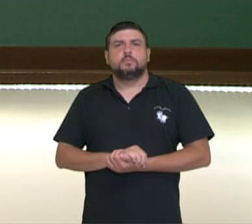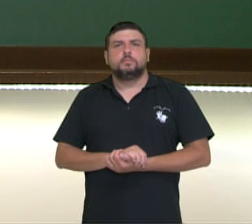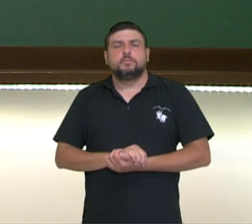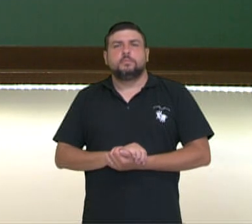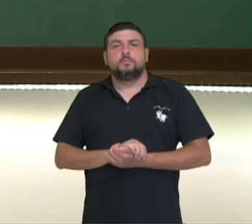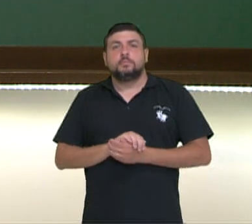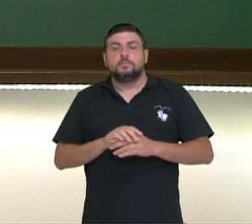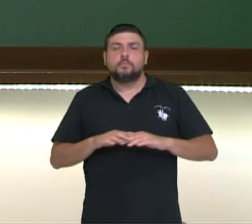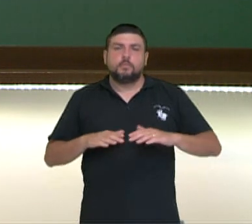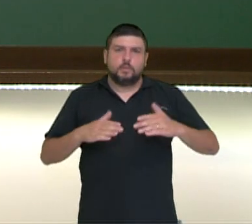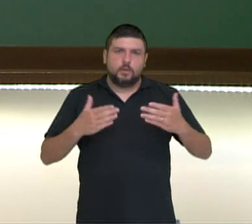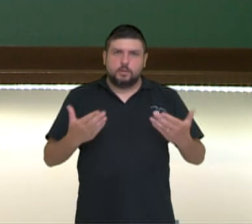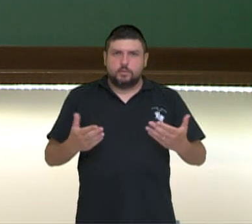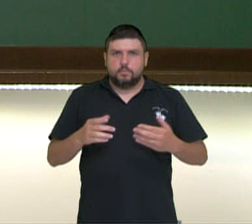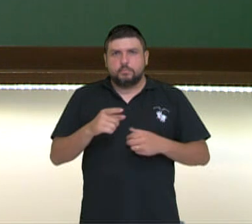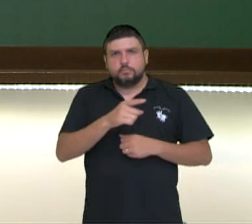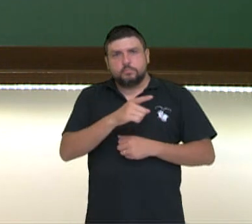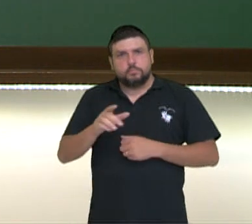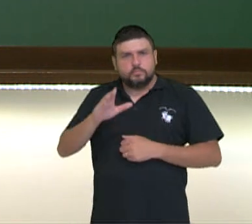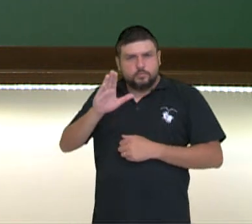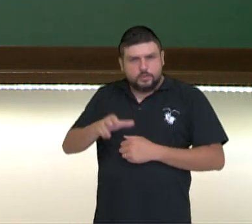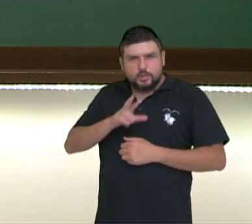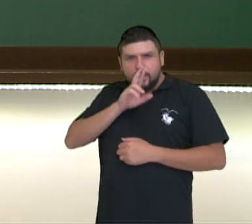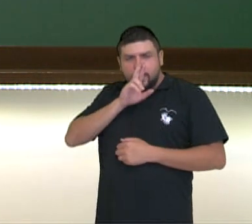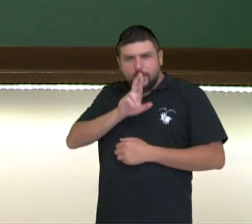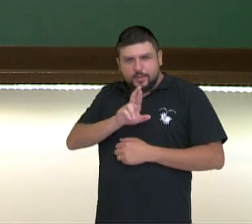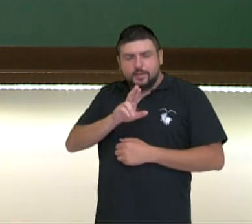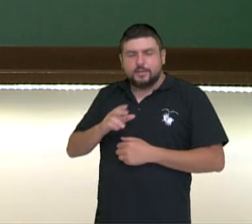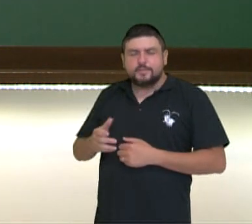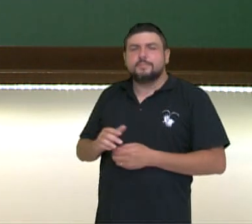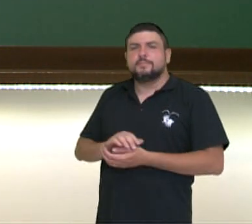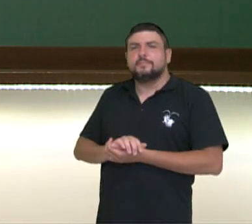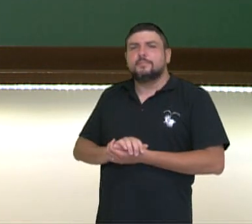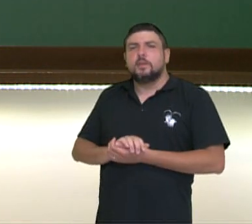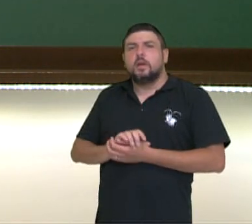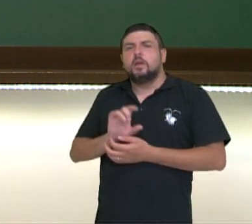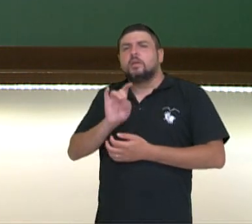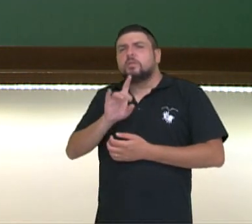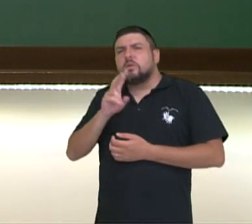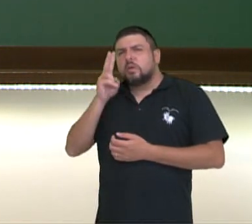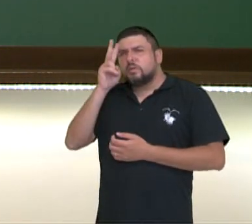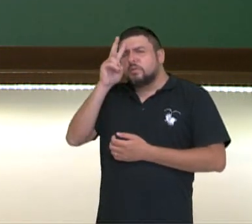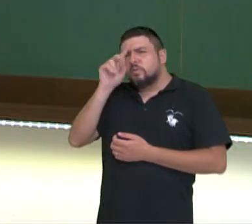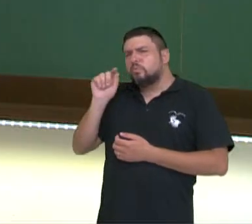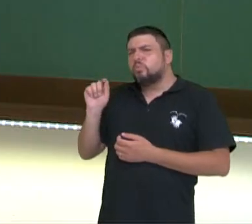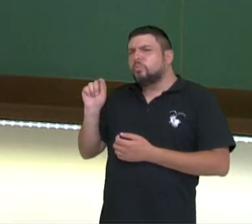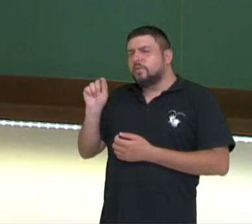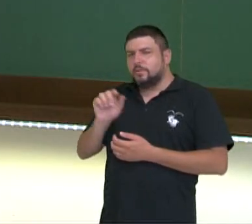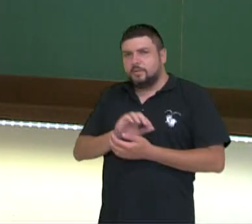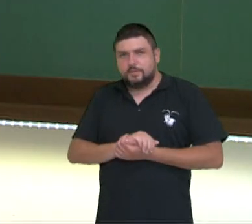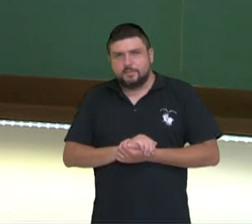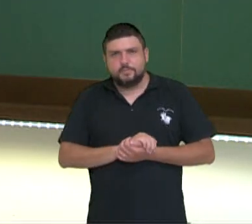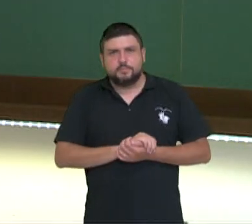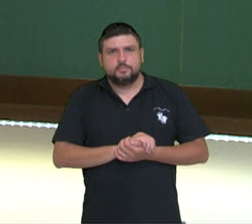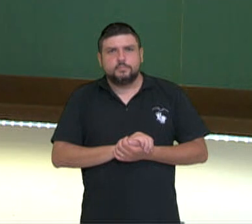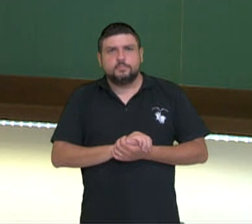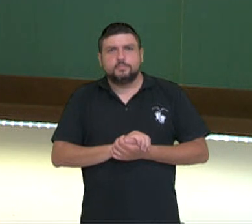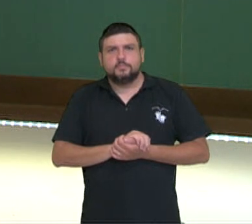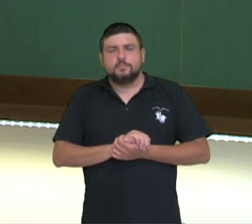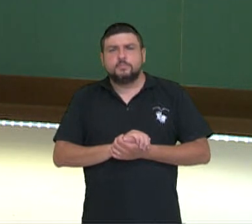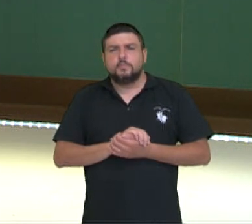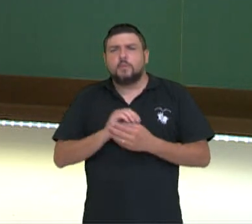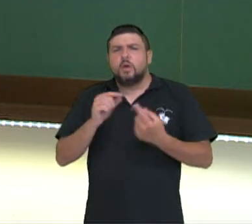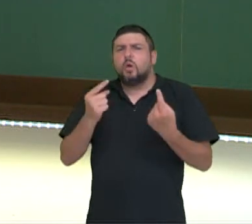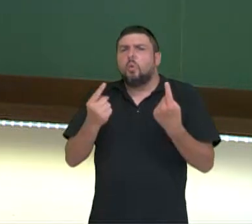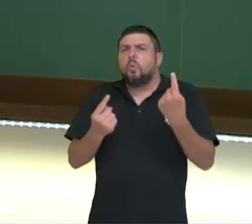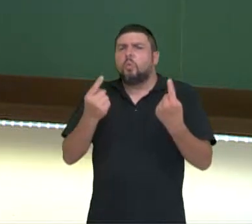E então, pessoal, vocês responderam ao nosso quiz. Vamos só relembrar sobre o que ele está falando? Acompanhe comigo. Qual